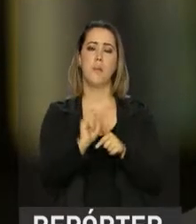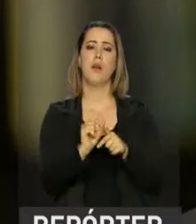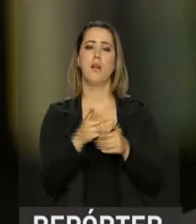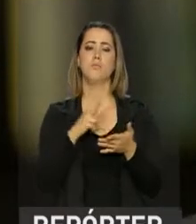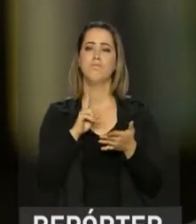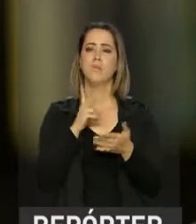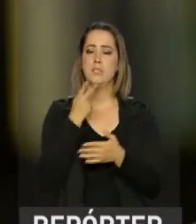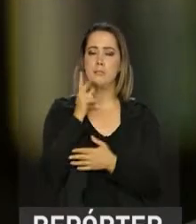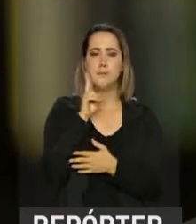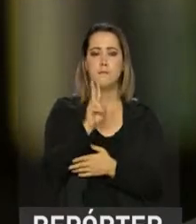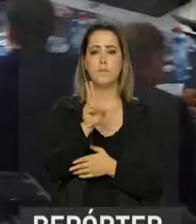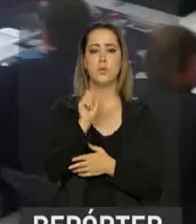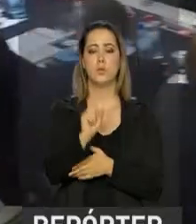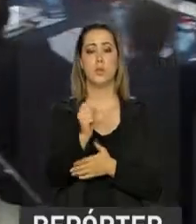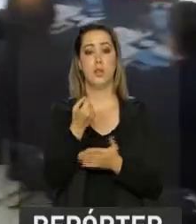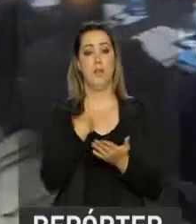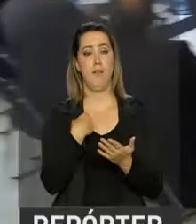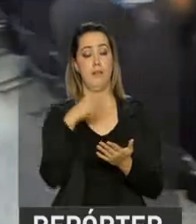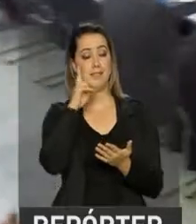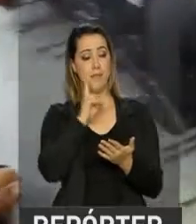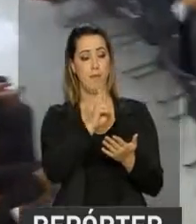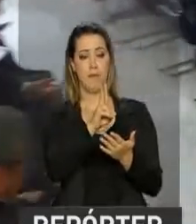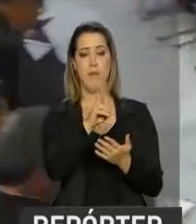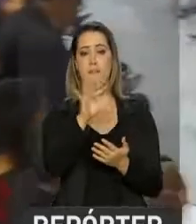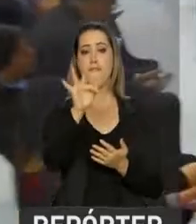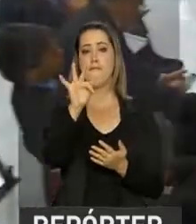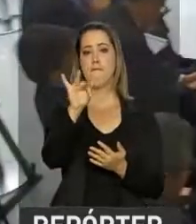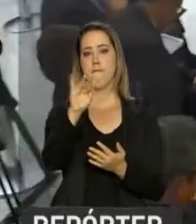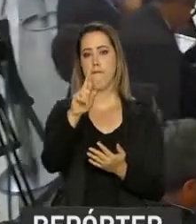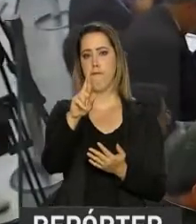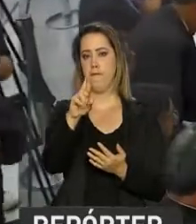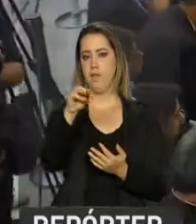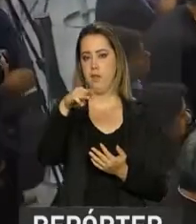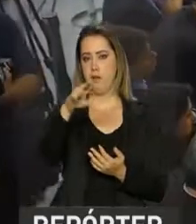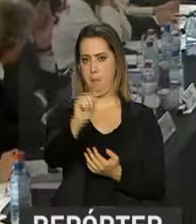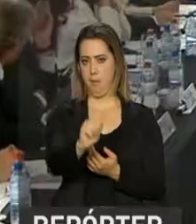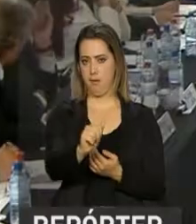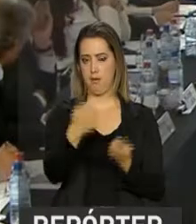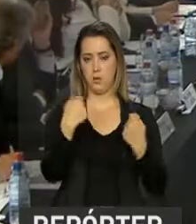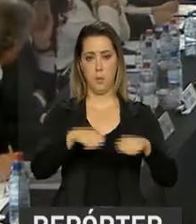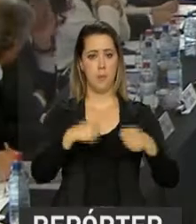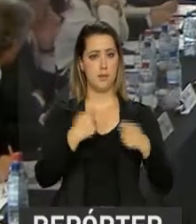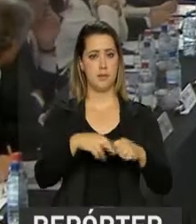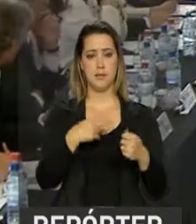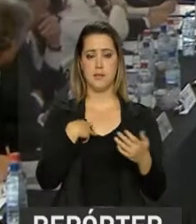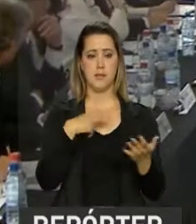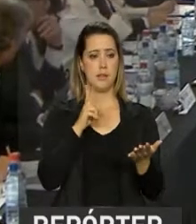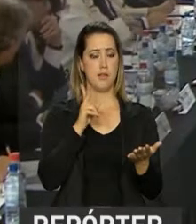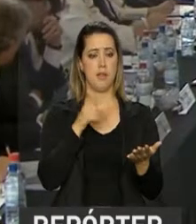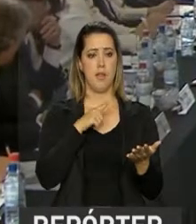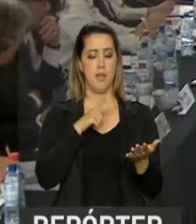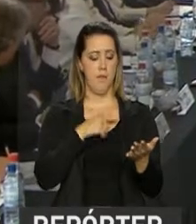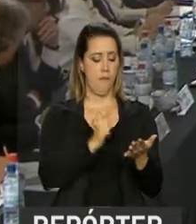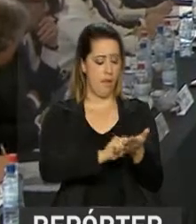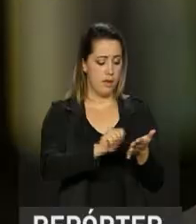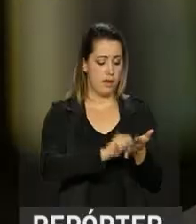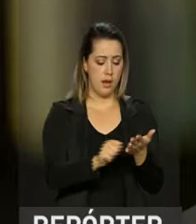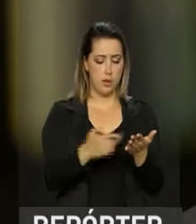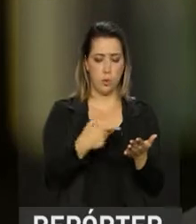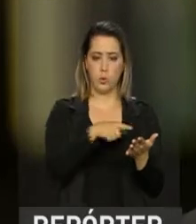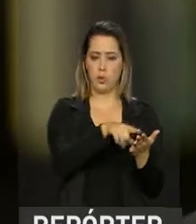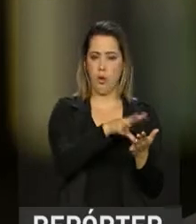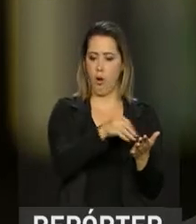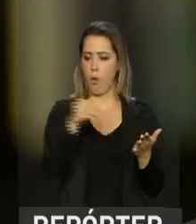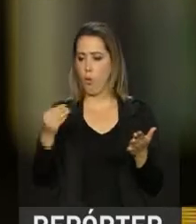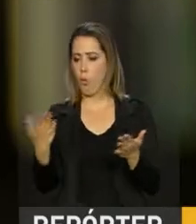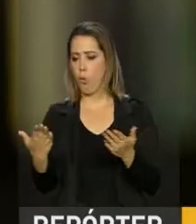as firmas dos referências dos postulantes não precisam mais ser reconhecidos pode ser conferida a assinatura pelo